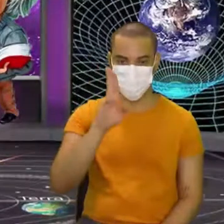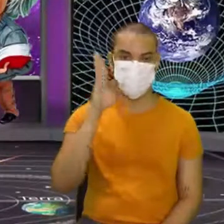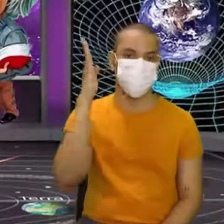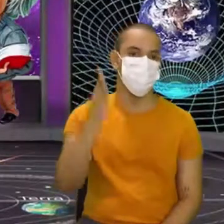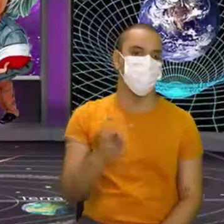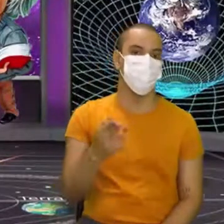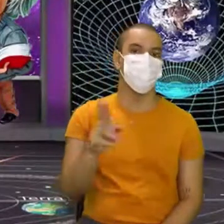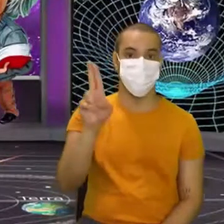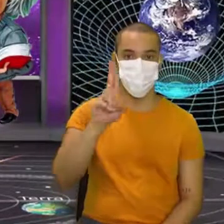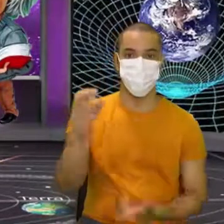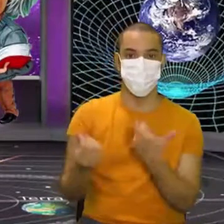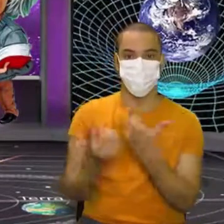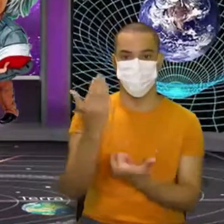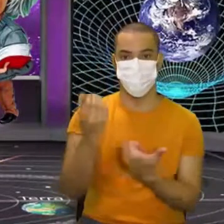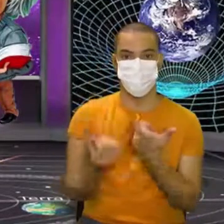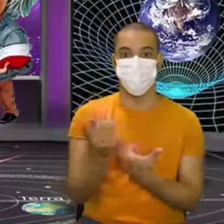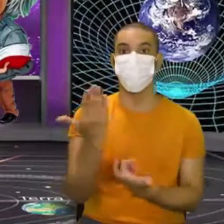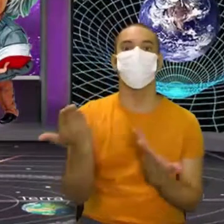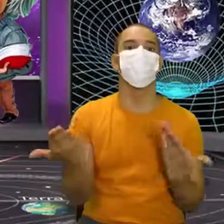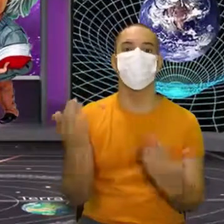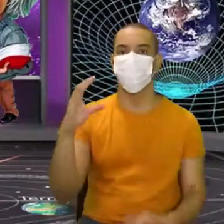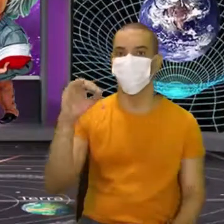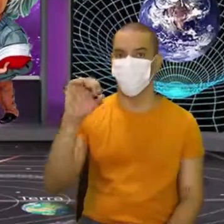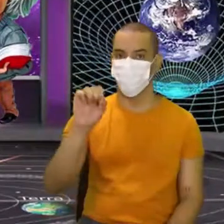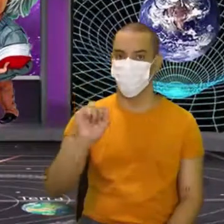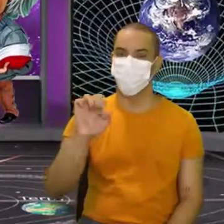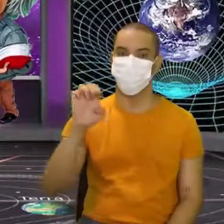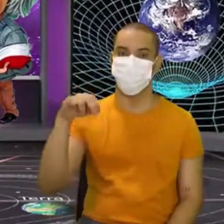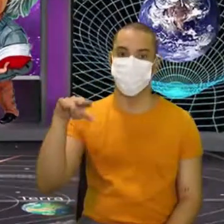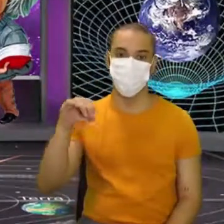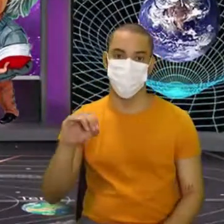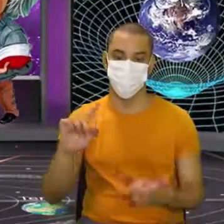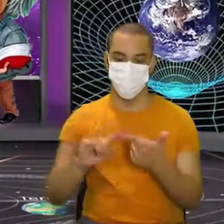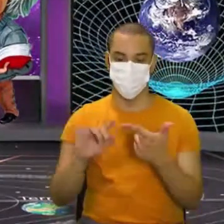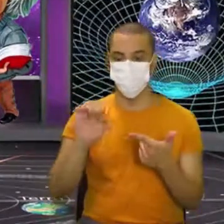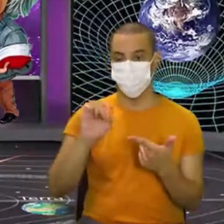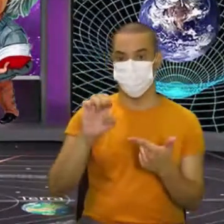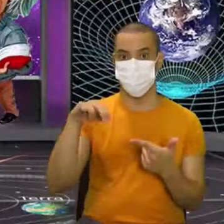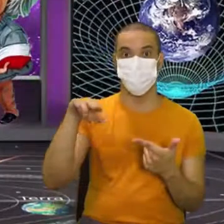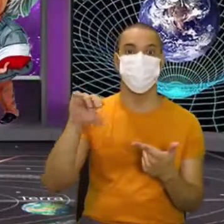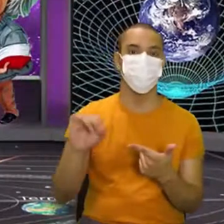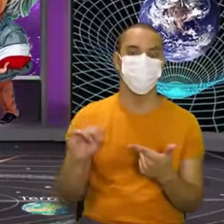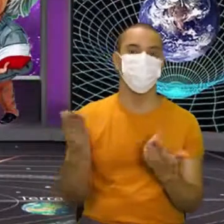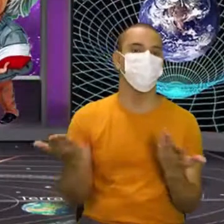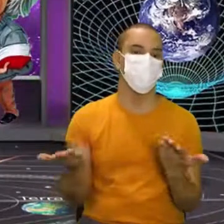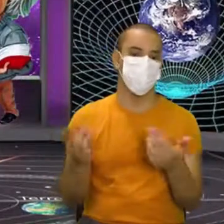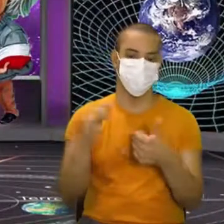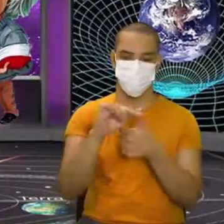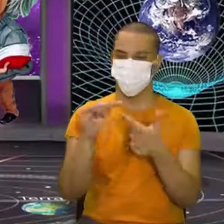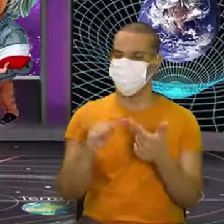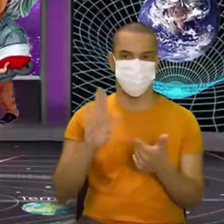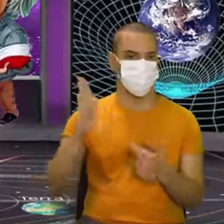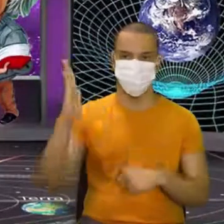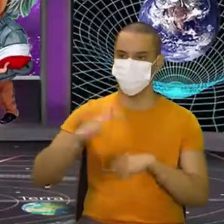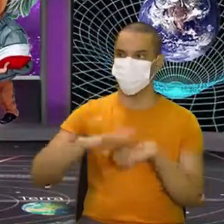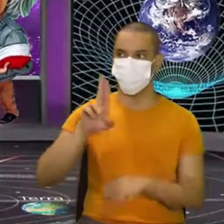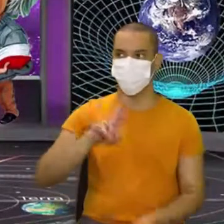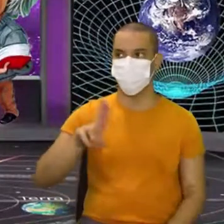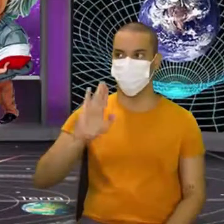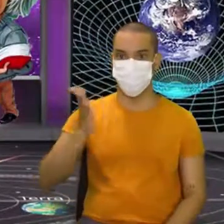dizer qual você vai usar esse é o cosseno ou céus e no estão sendo de 30 45 e 60 o que mais nós usamos